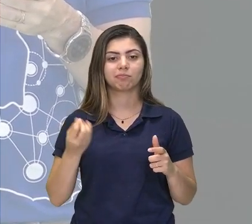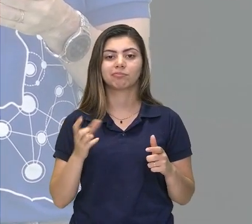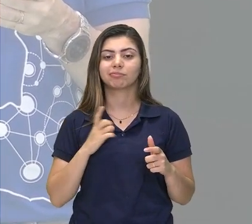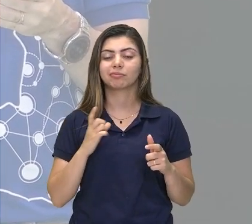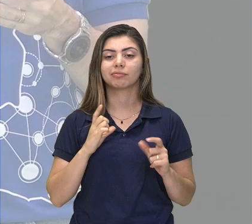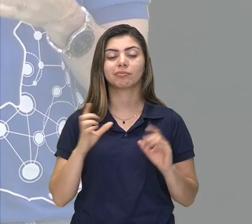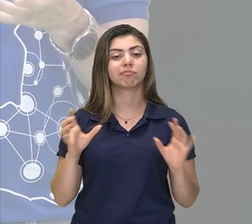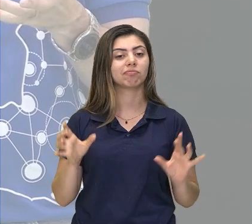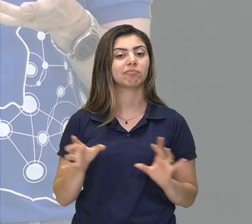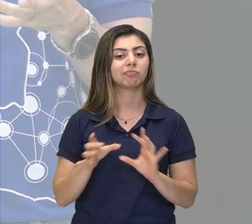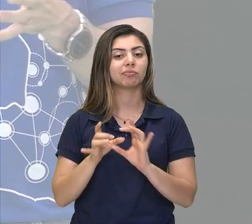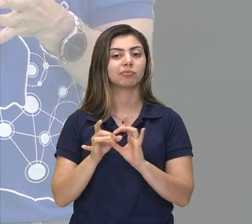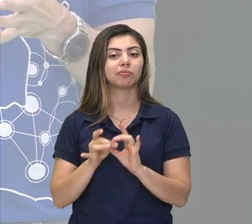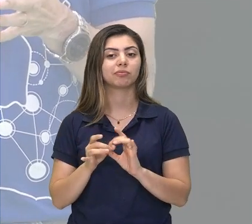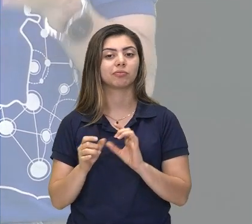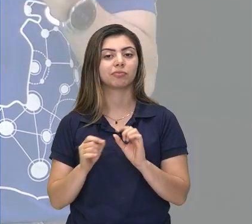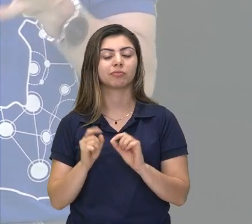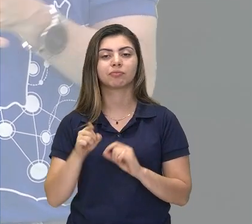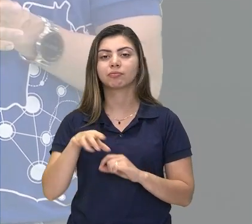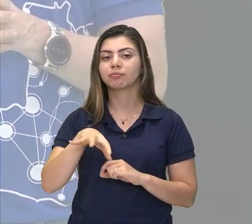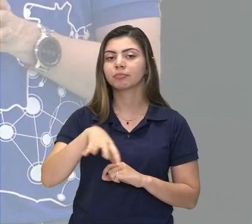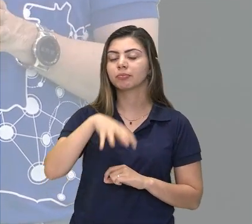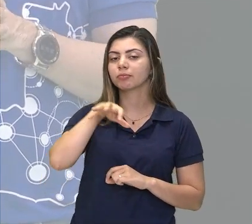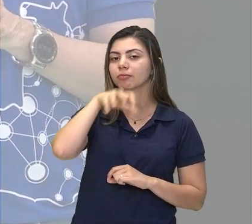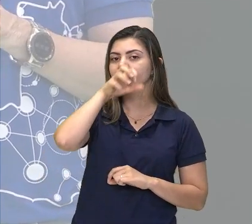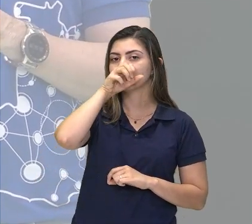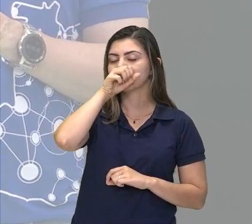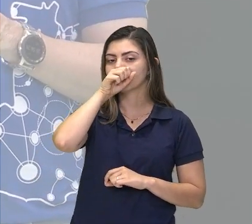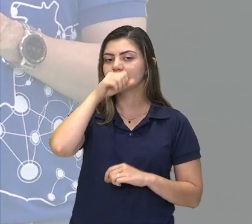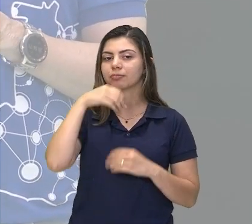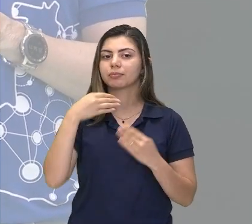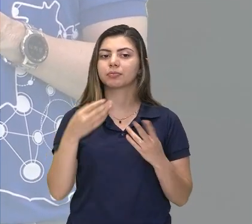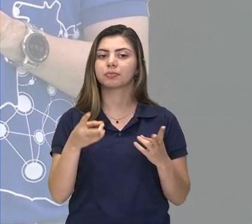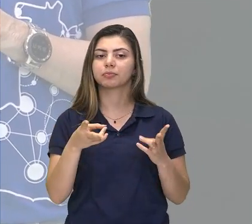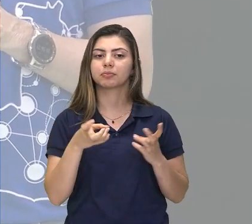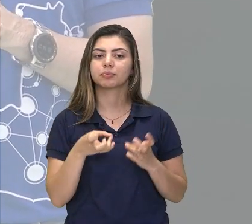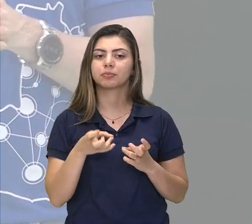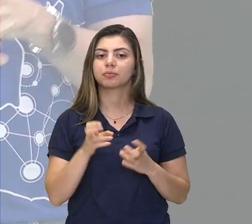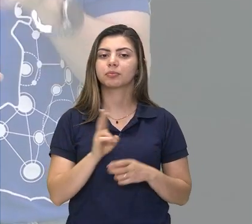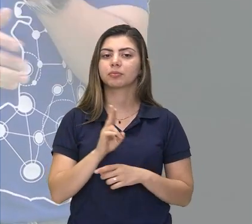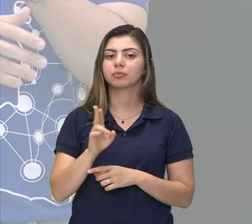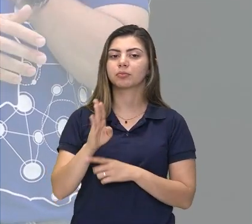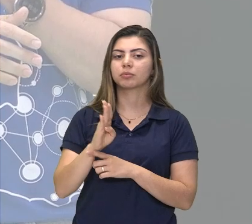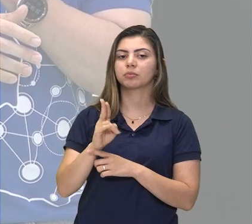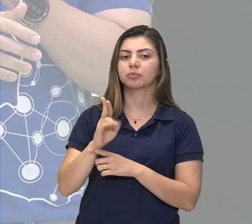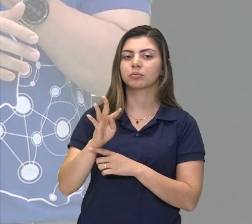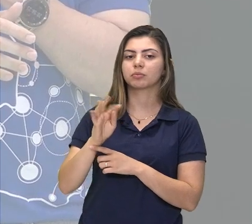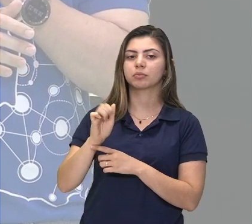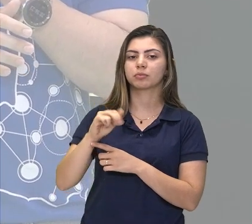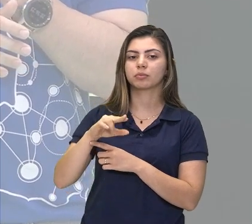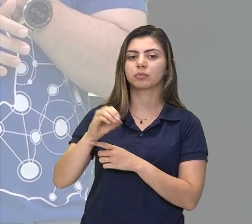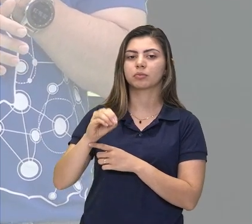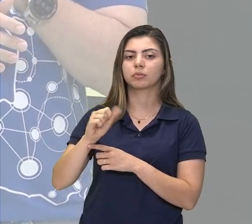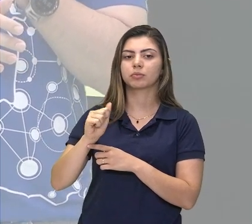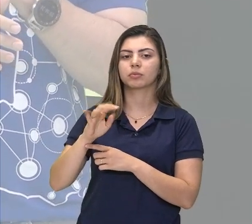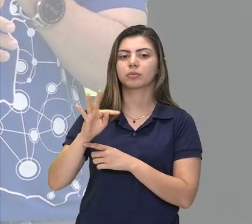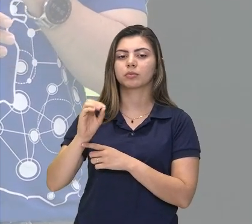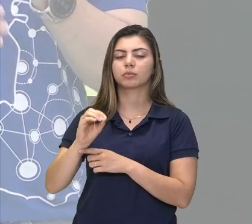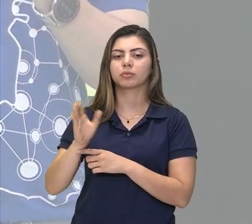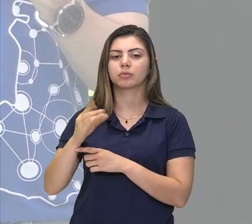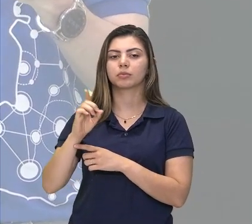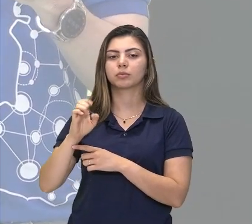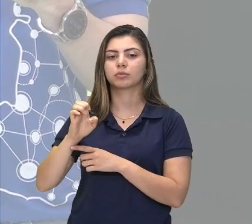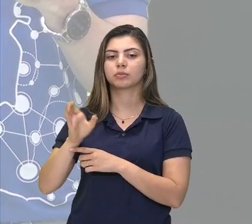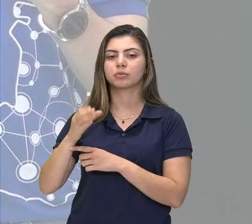diretamente ligados a cheiros. Então, note aí que o butanoato de etila, que é esse aqui do abacaxi, ele